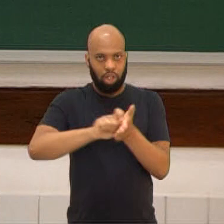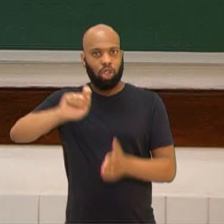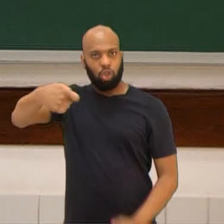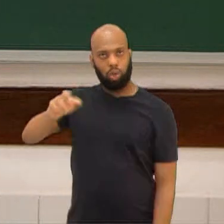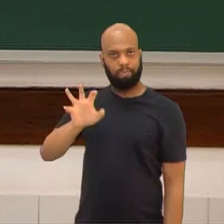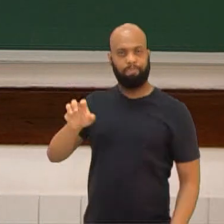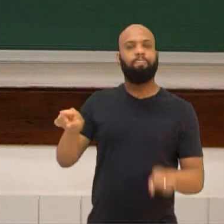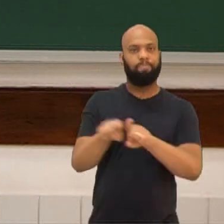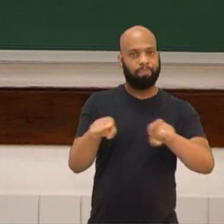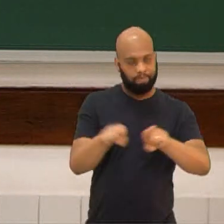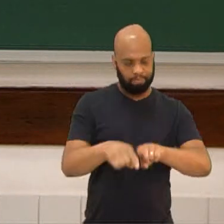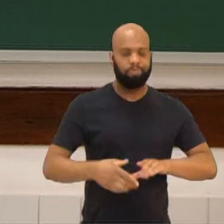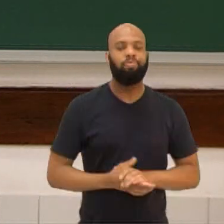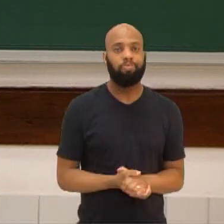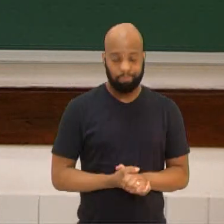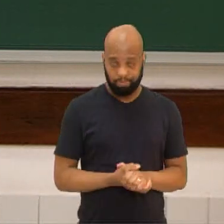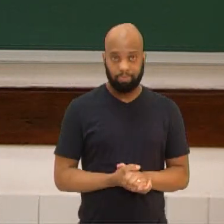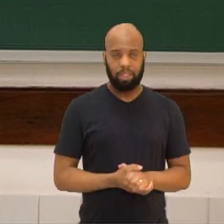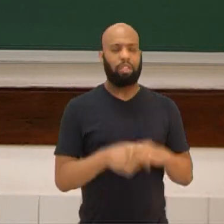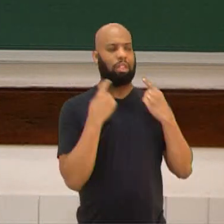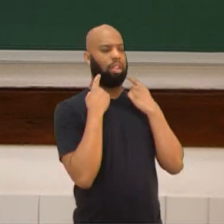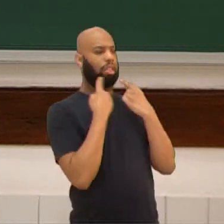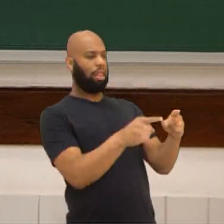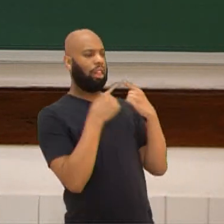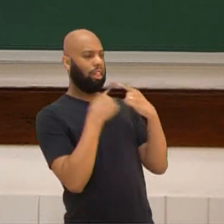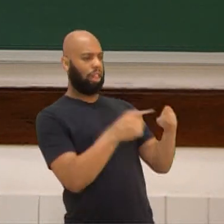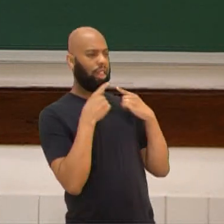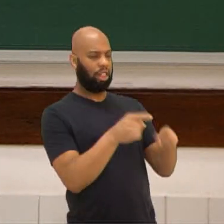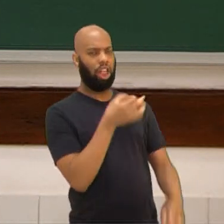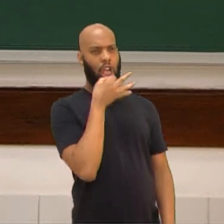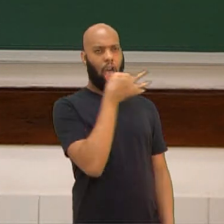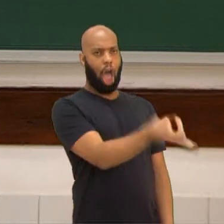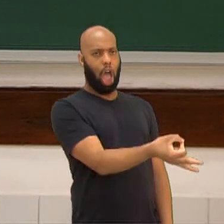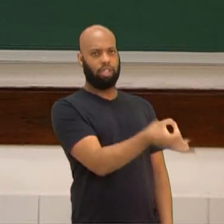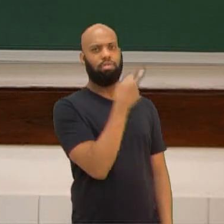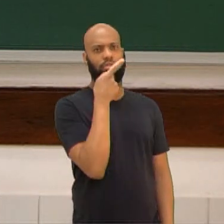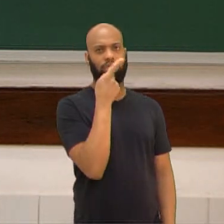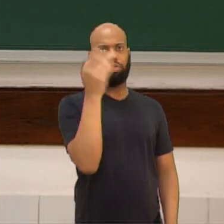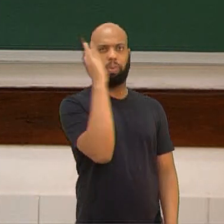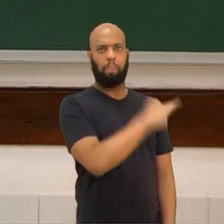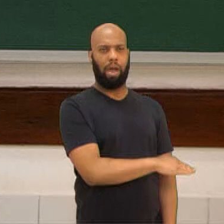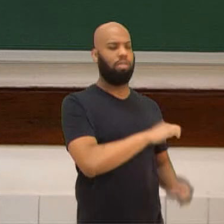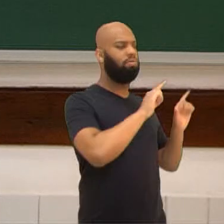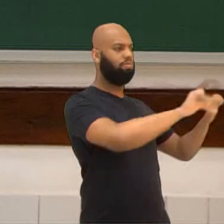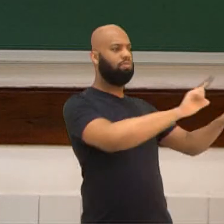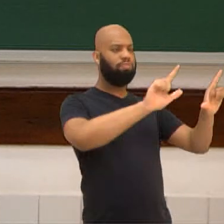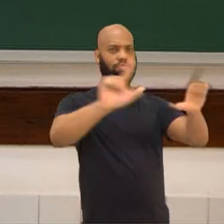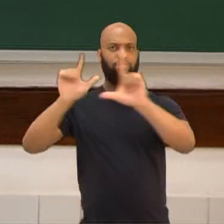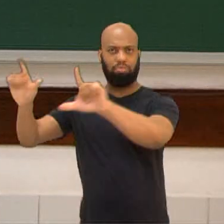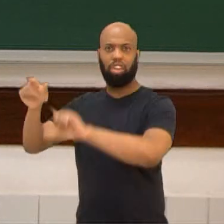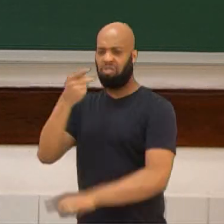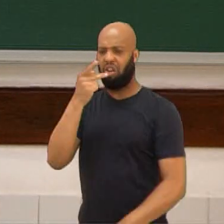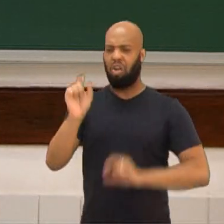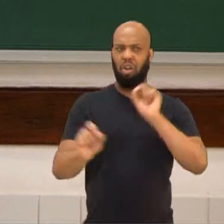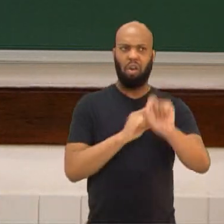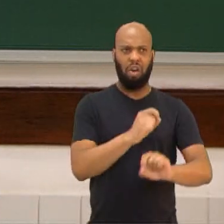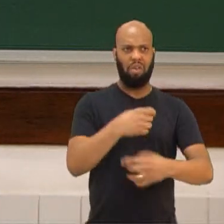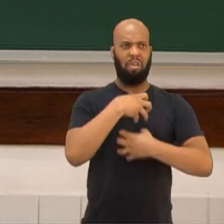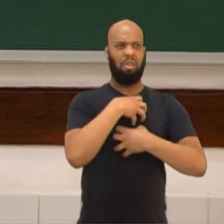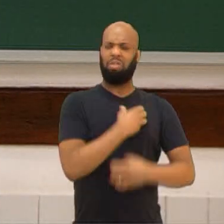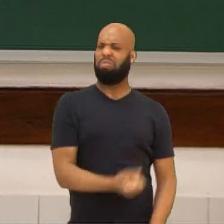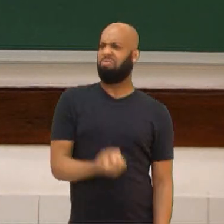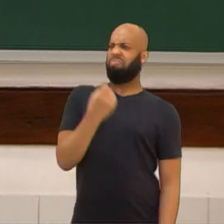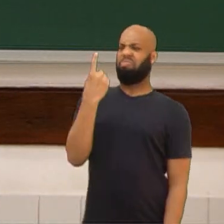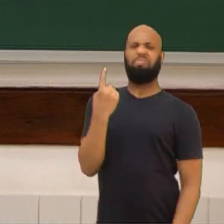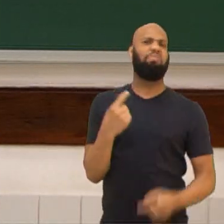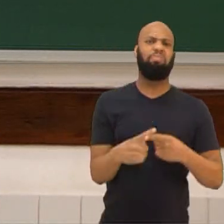muito criativo, mas que fez um comentário horrível, falando muito mal da exposição. Ele chamou Paranoia ou Mistificação,